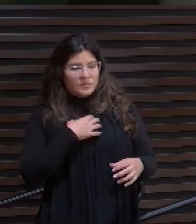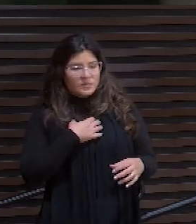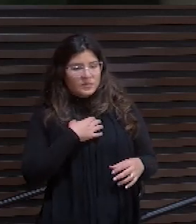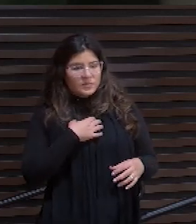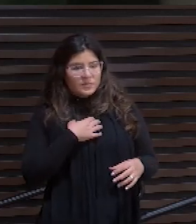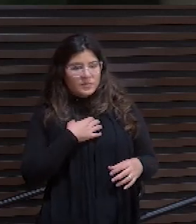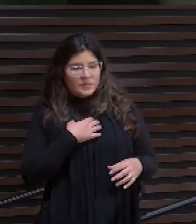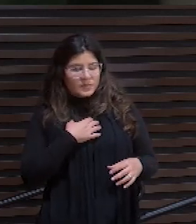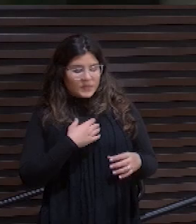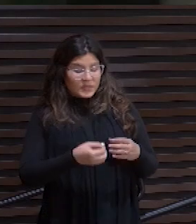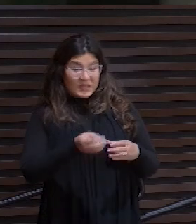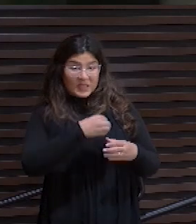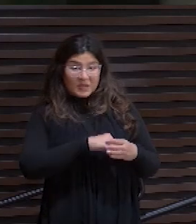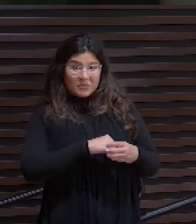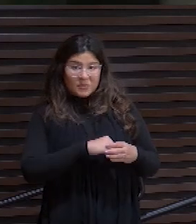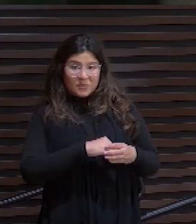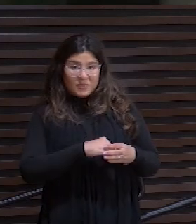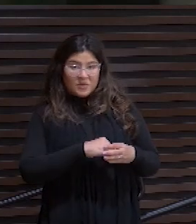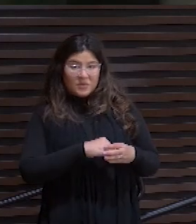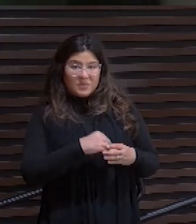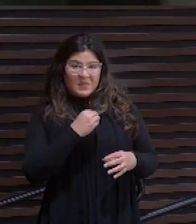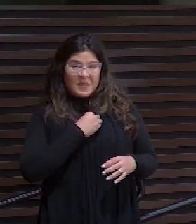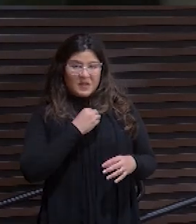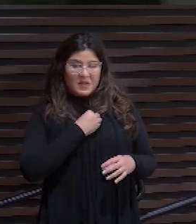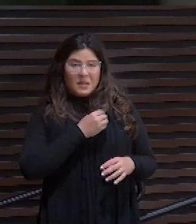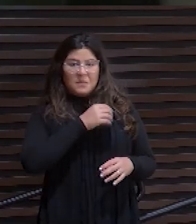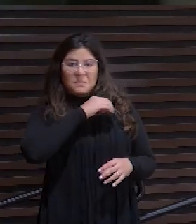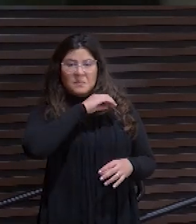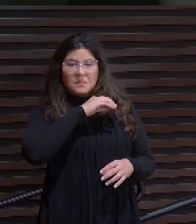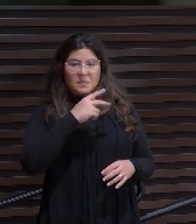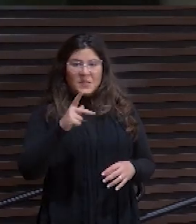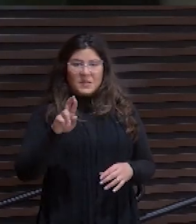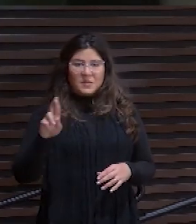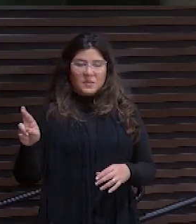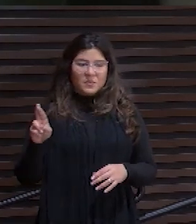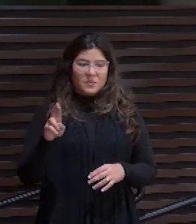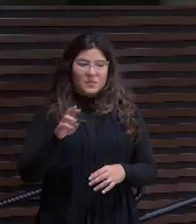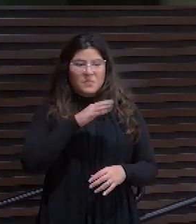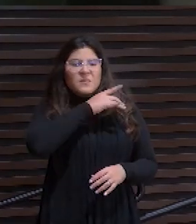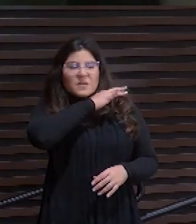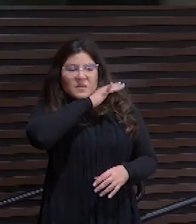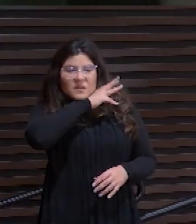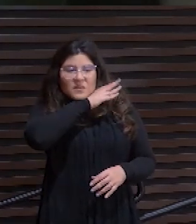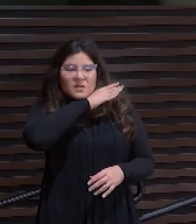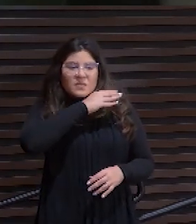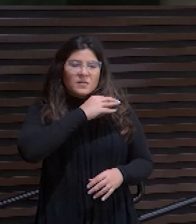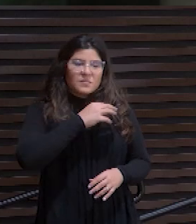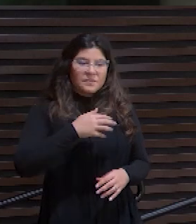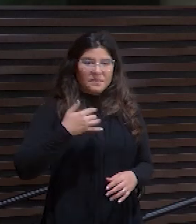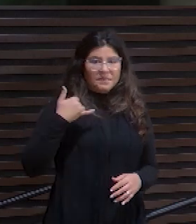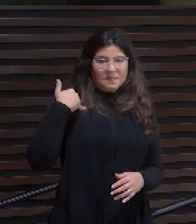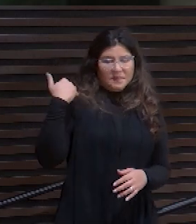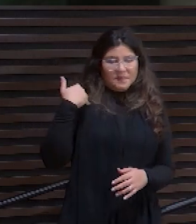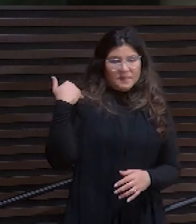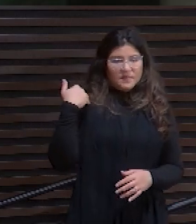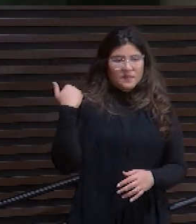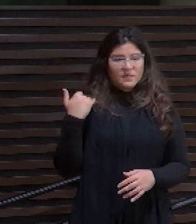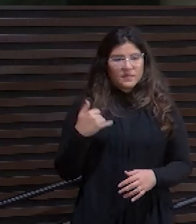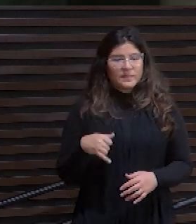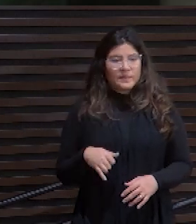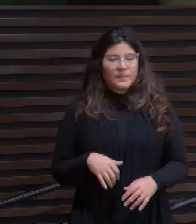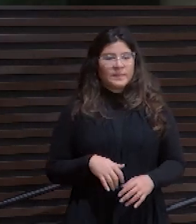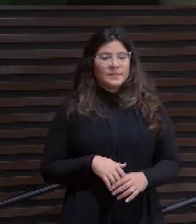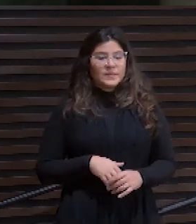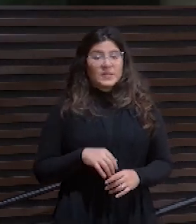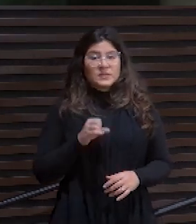dentro? É a religião. É a autossuficiência. Mesmo que você não seja um religioso, se